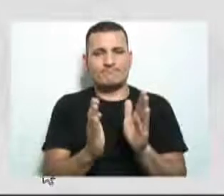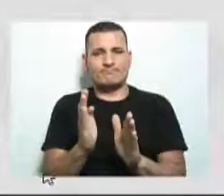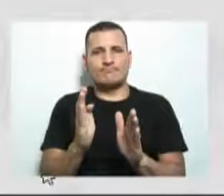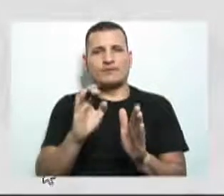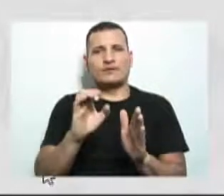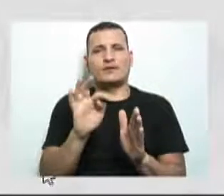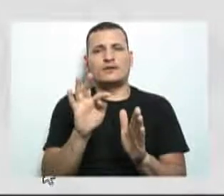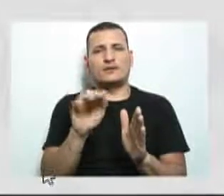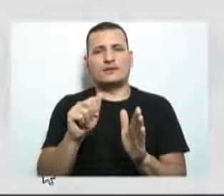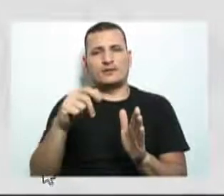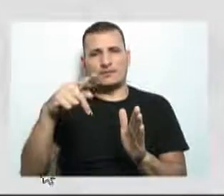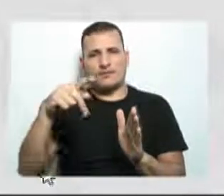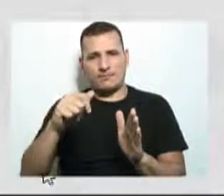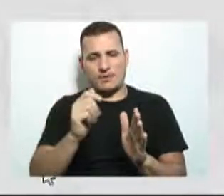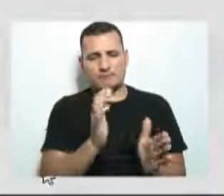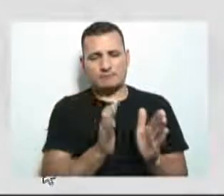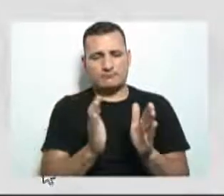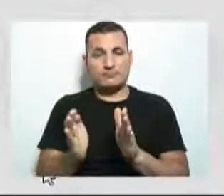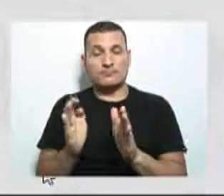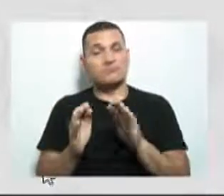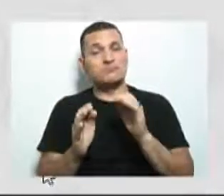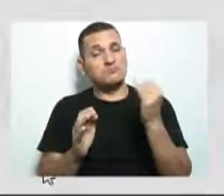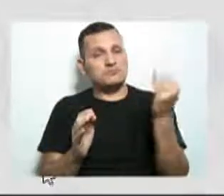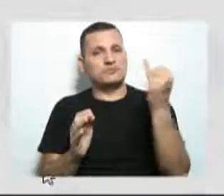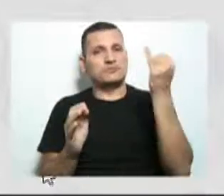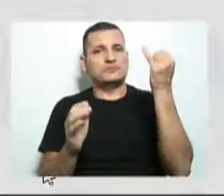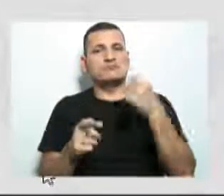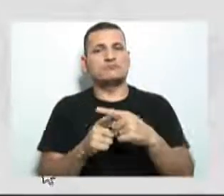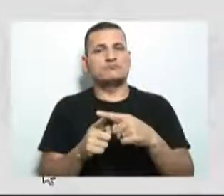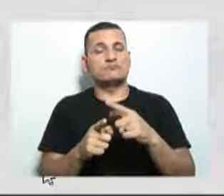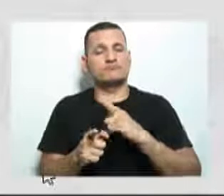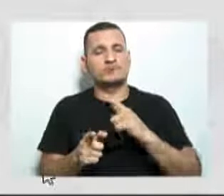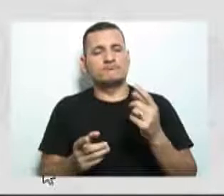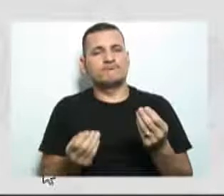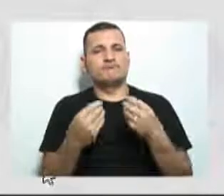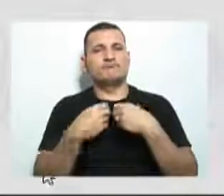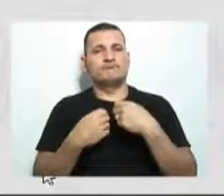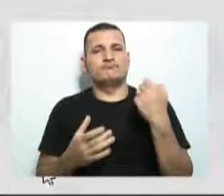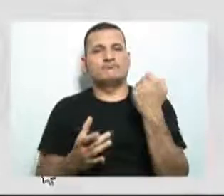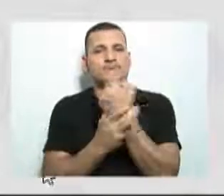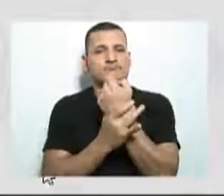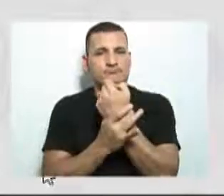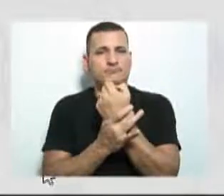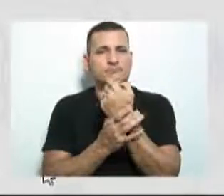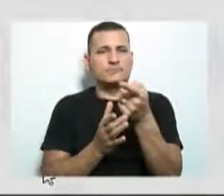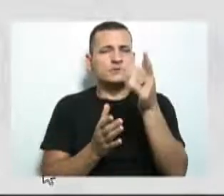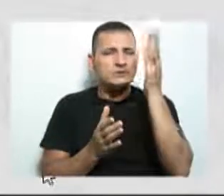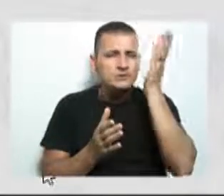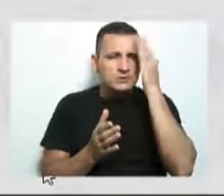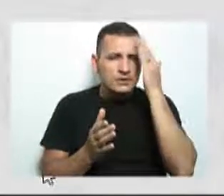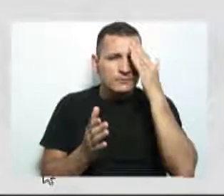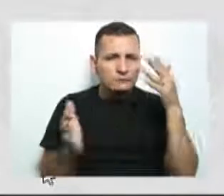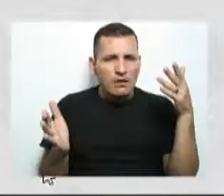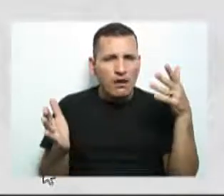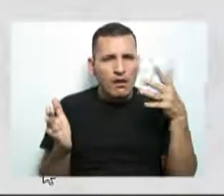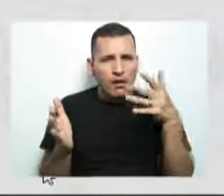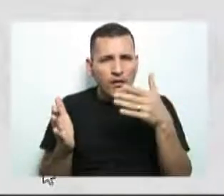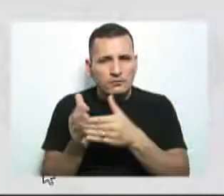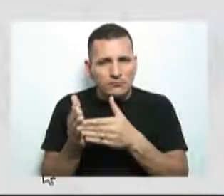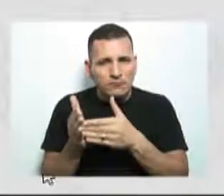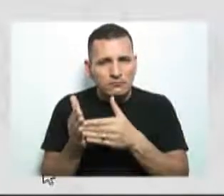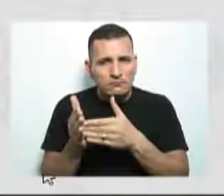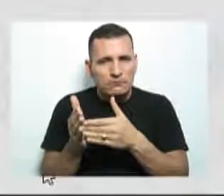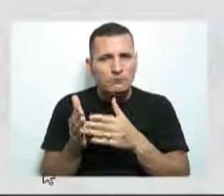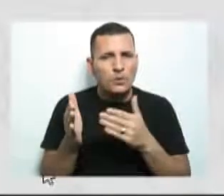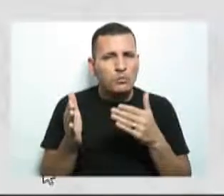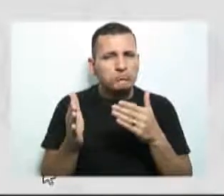é muito importante, pois lhe dará margem de segurança. Você sabe até onde você pode ir e até onde você não pode